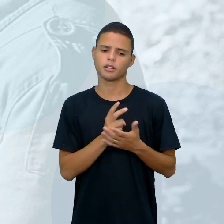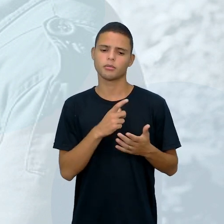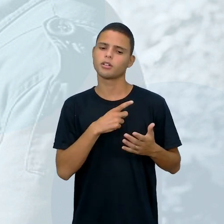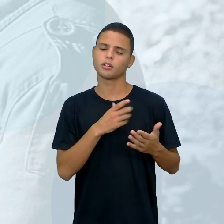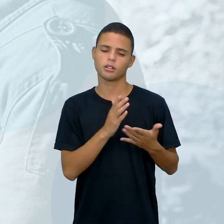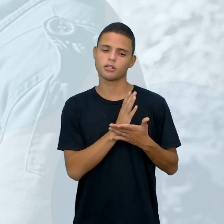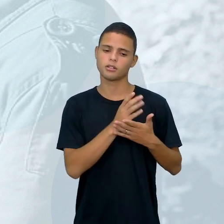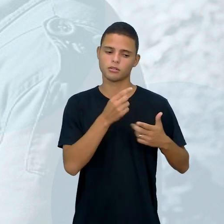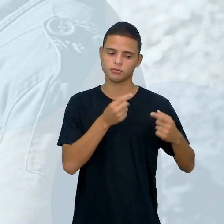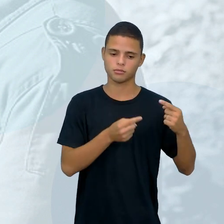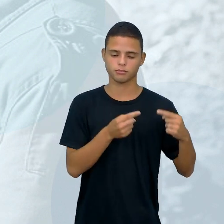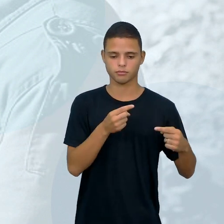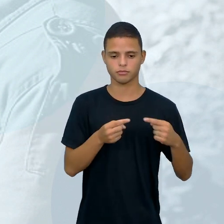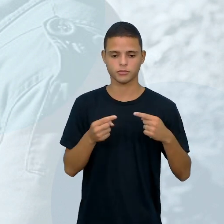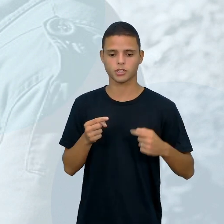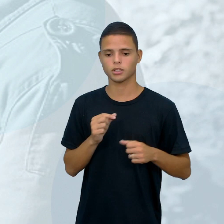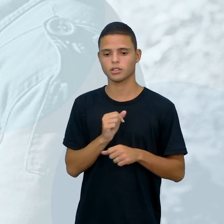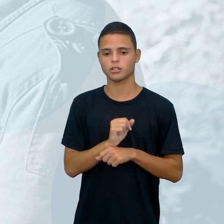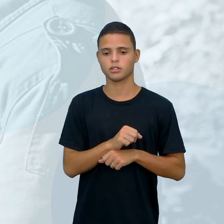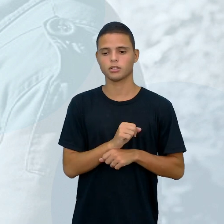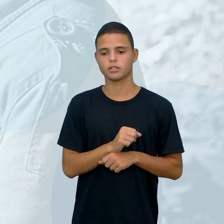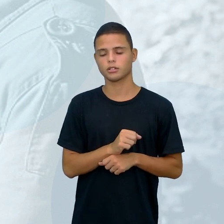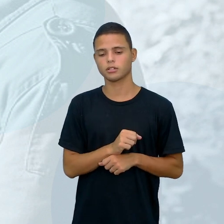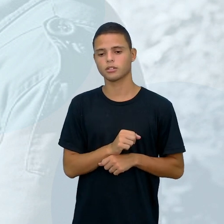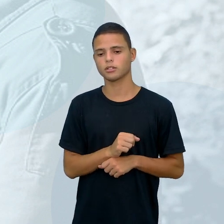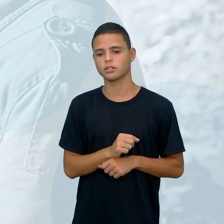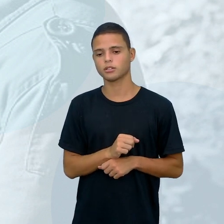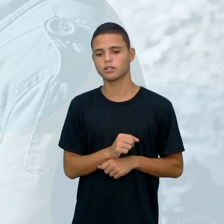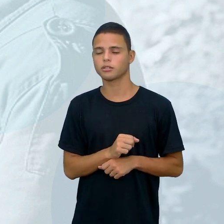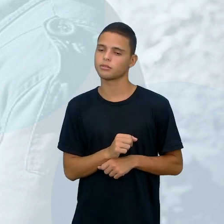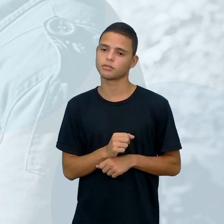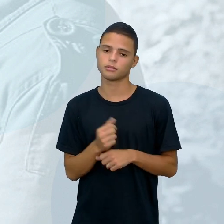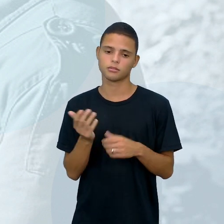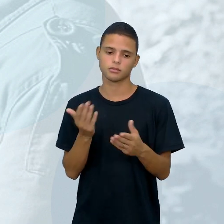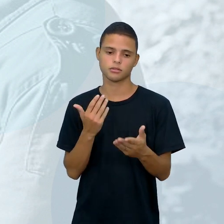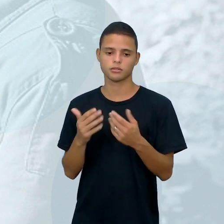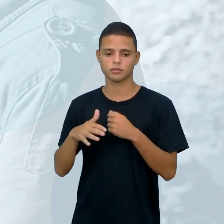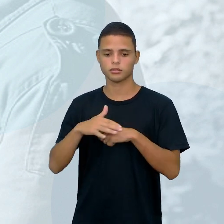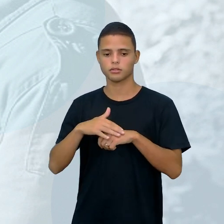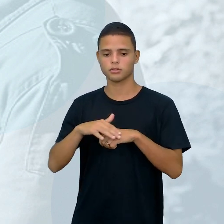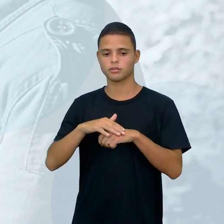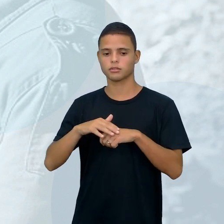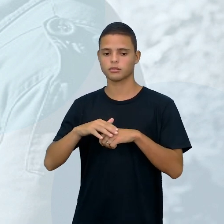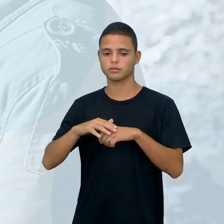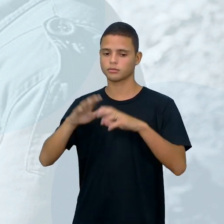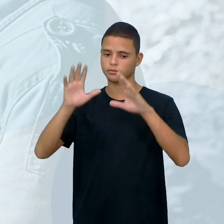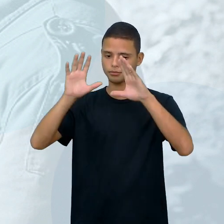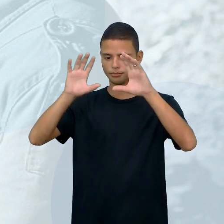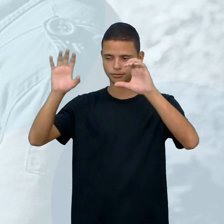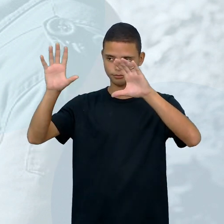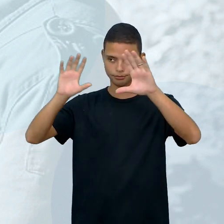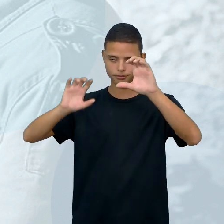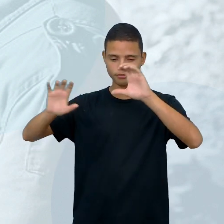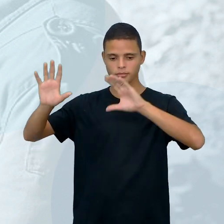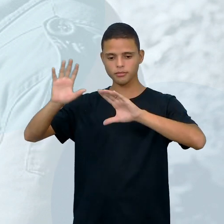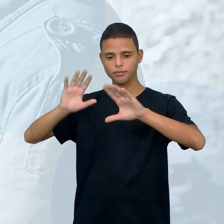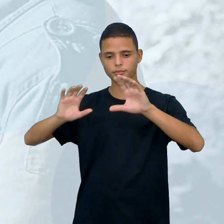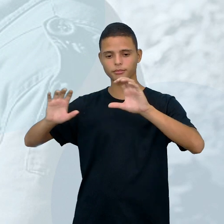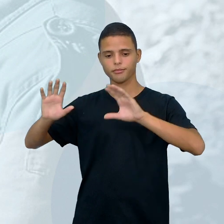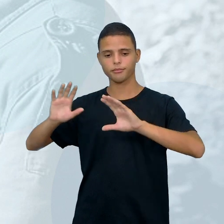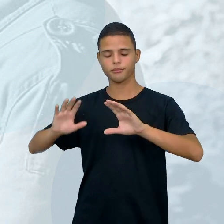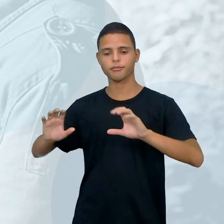né? Então, falar da questão climática e ambiental também está na ordem do